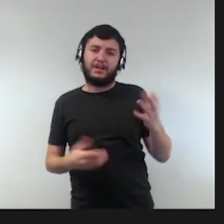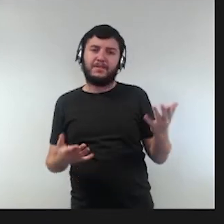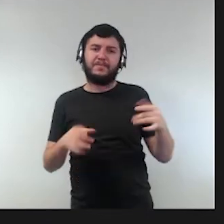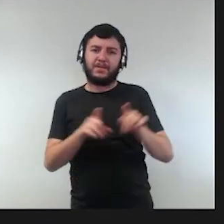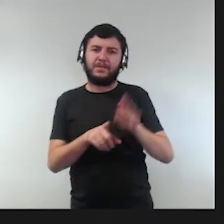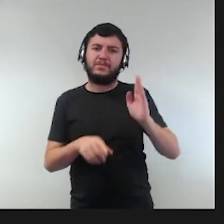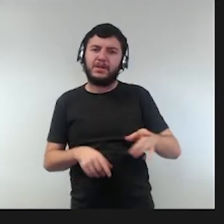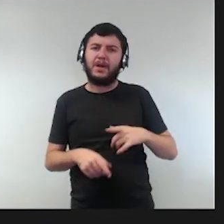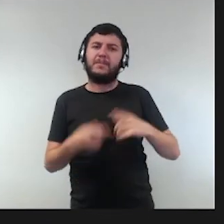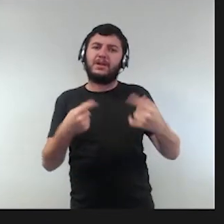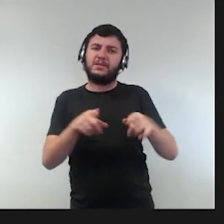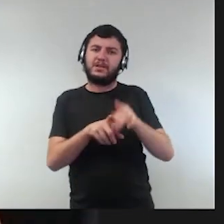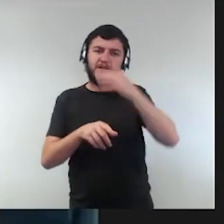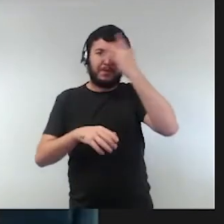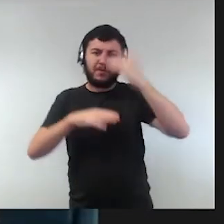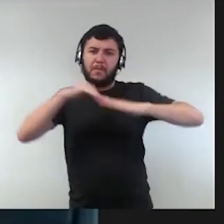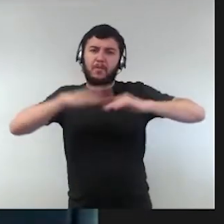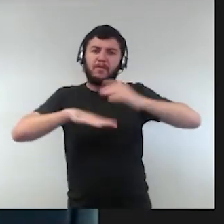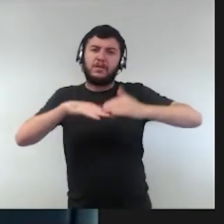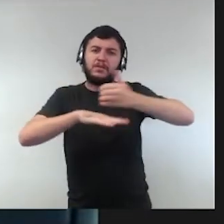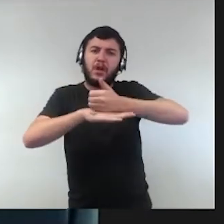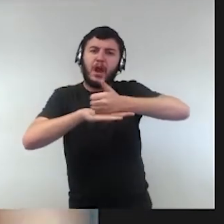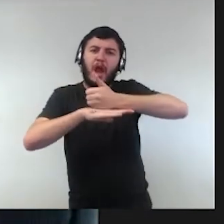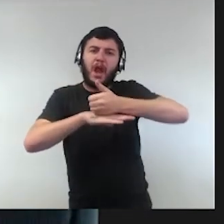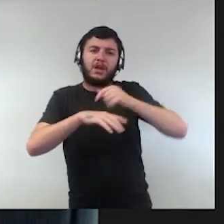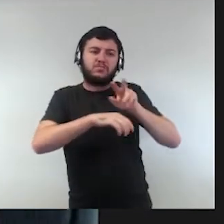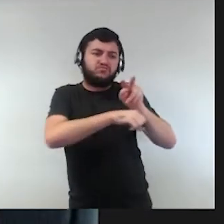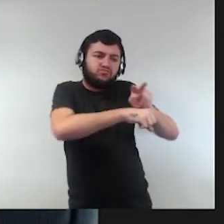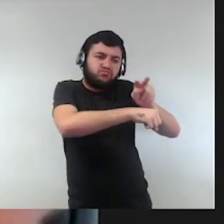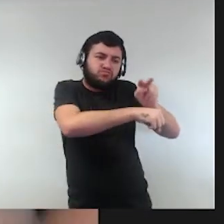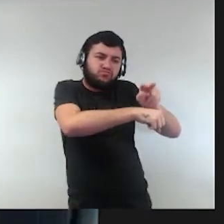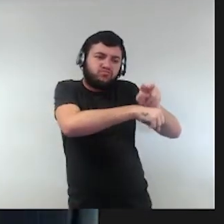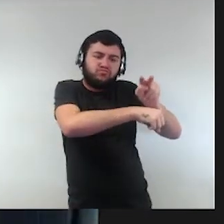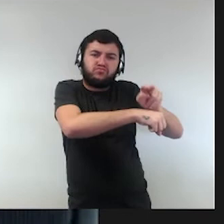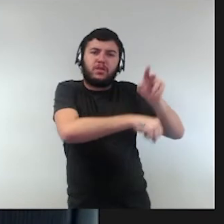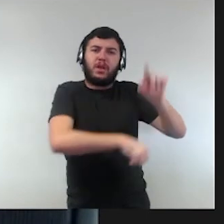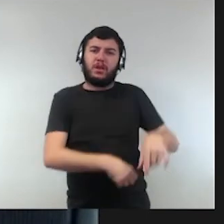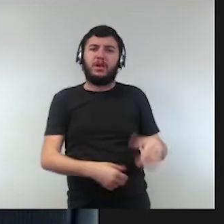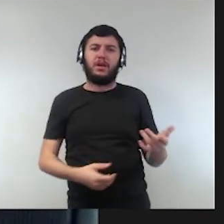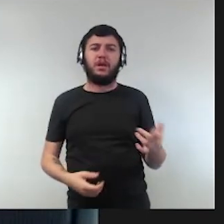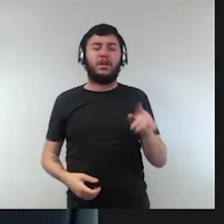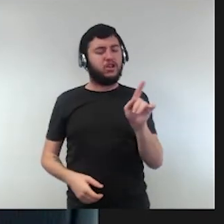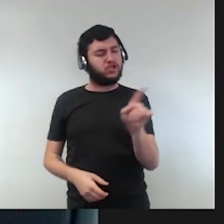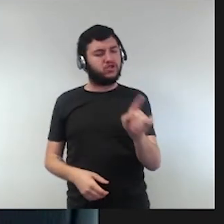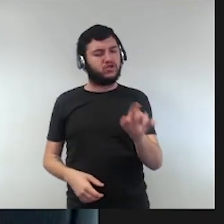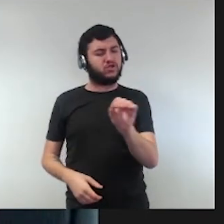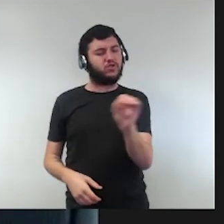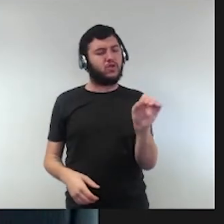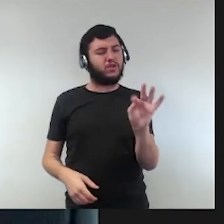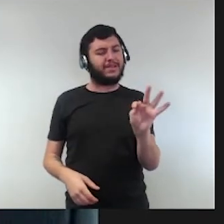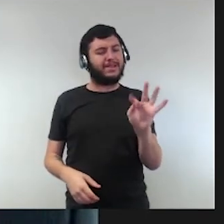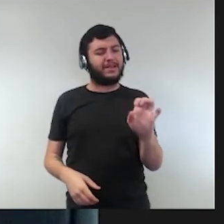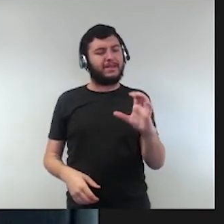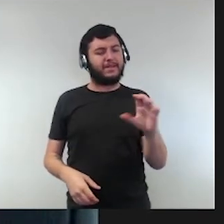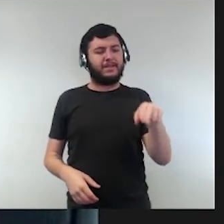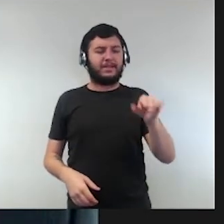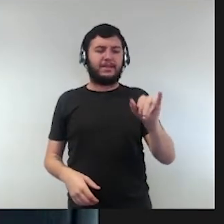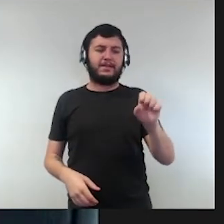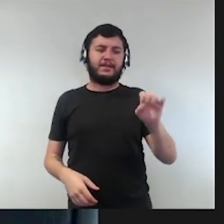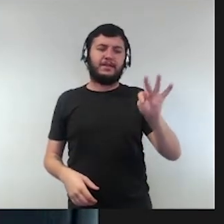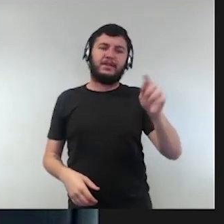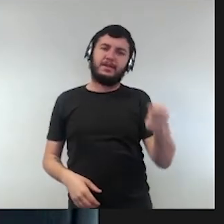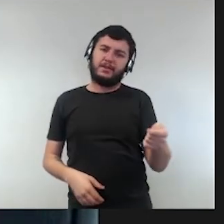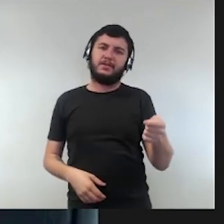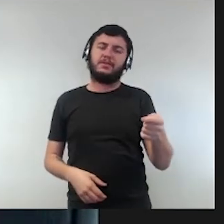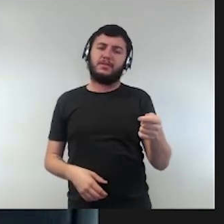são animais que são acompanhados na sua essência, na sua saúde, durante todo o tempo que ali